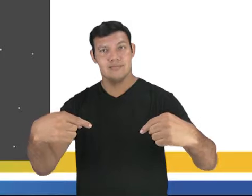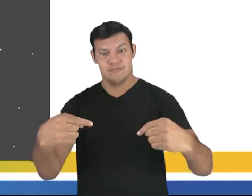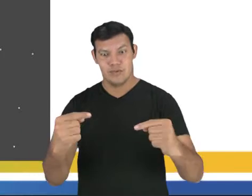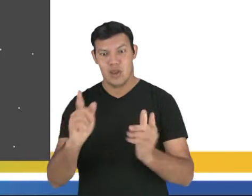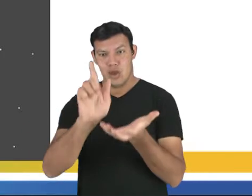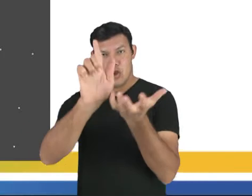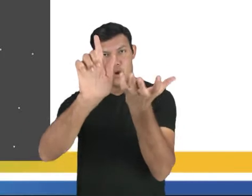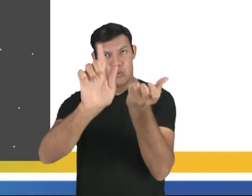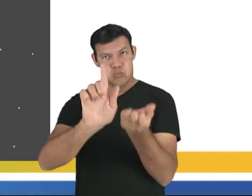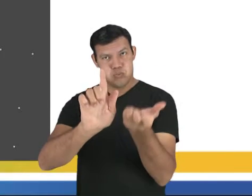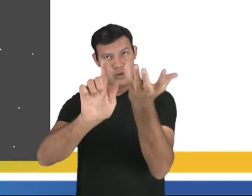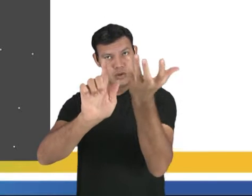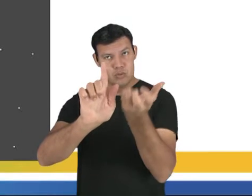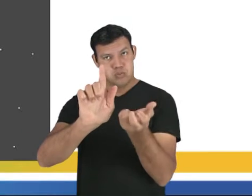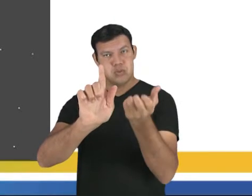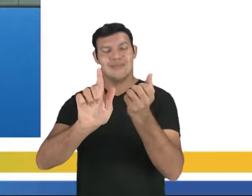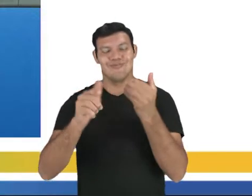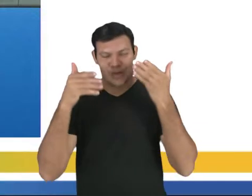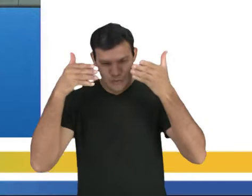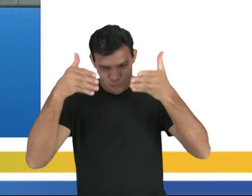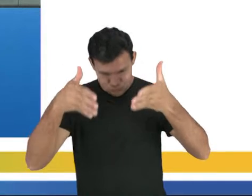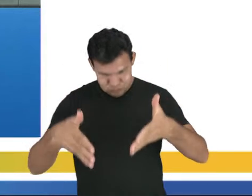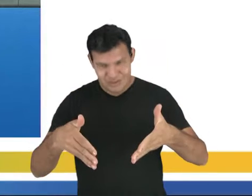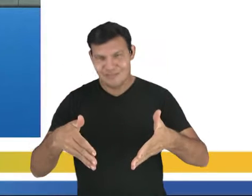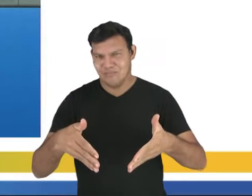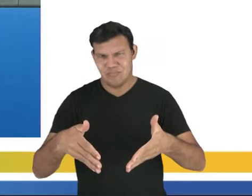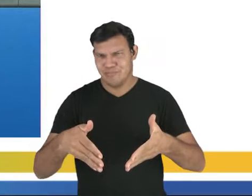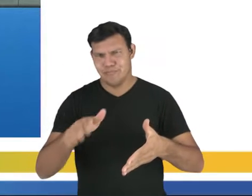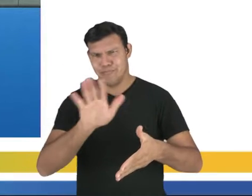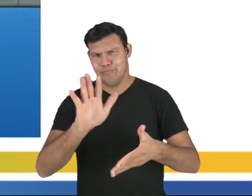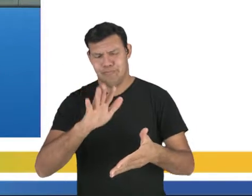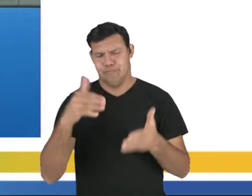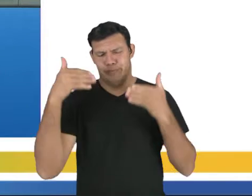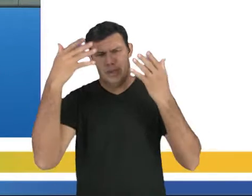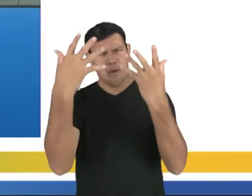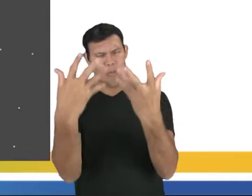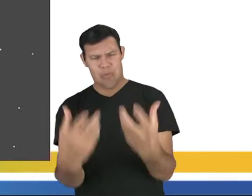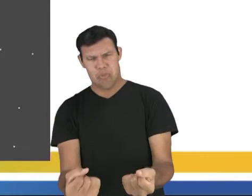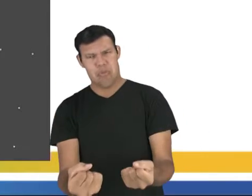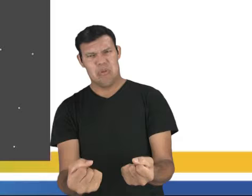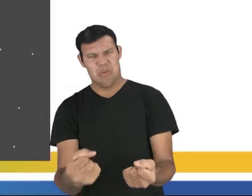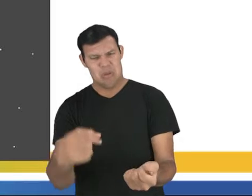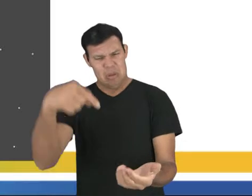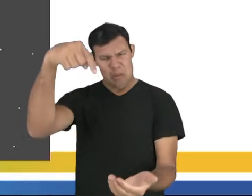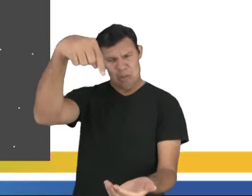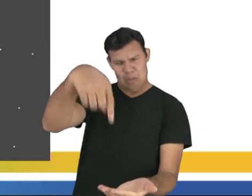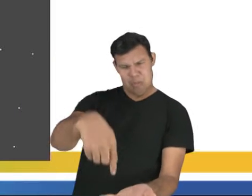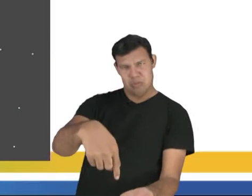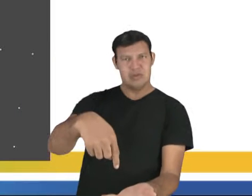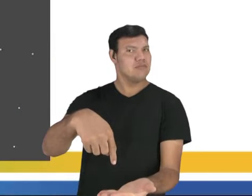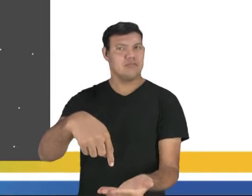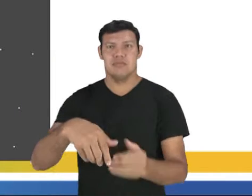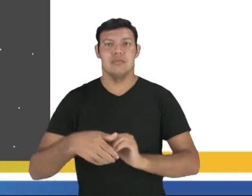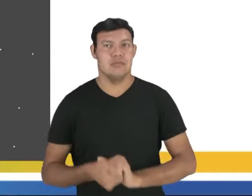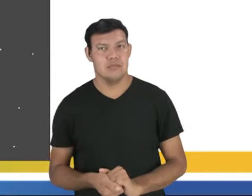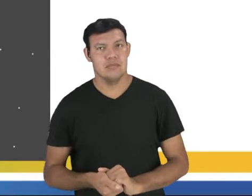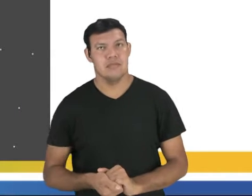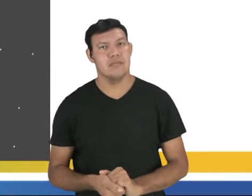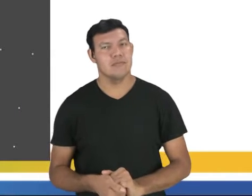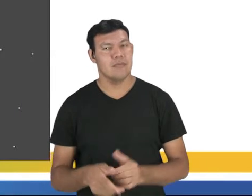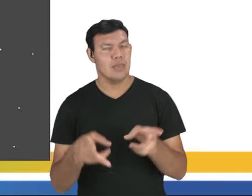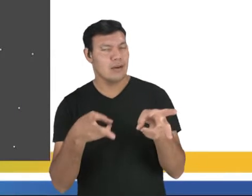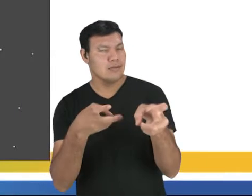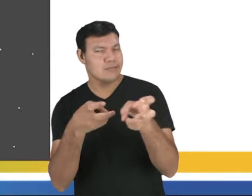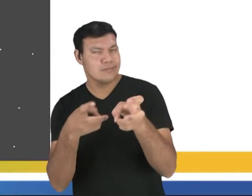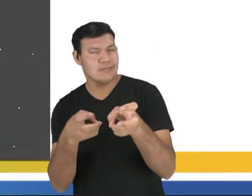atrai, né? Ela nos atrai para o centro. Então não é assim para baixo, né? É para o centro. Por isso que nós temos a